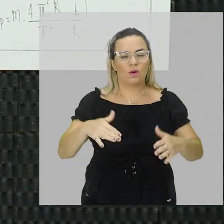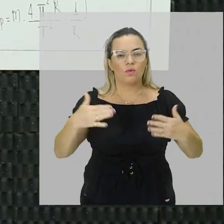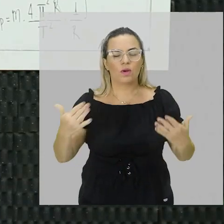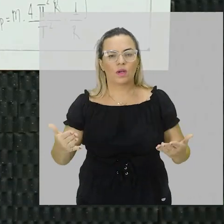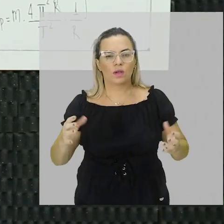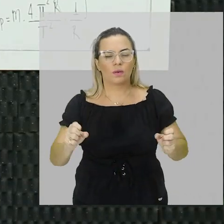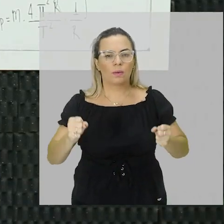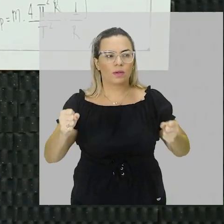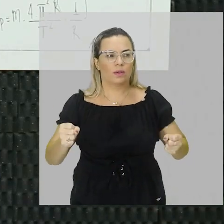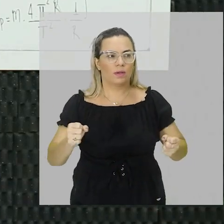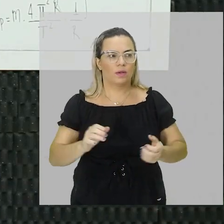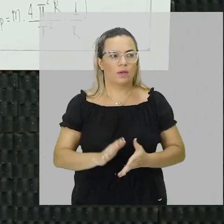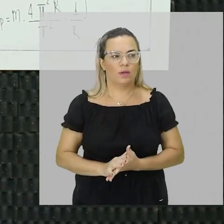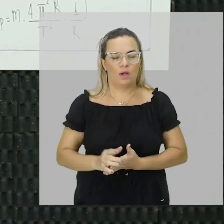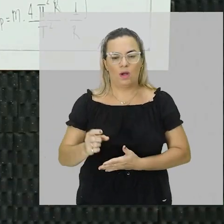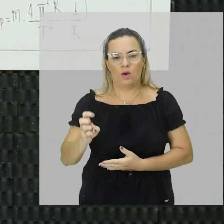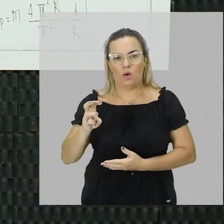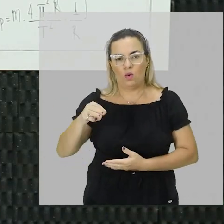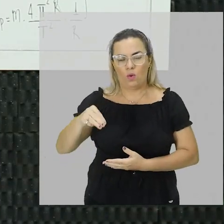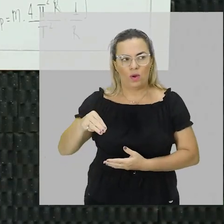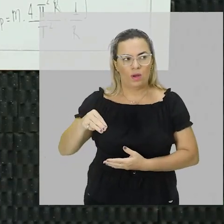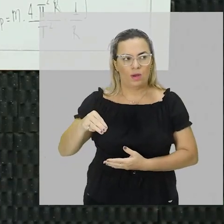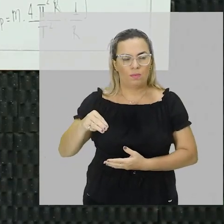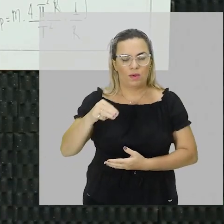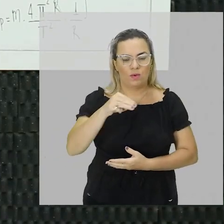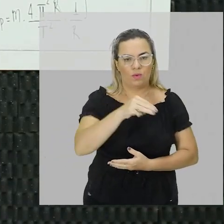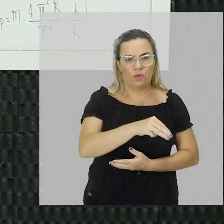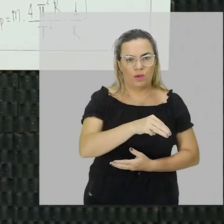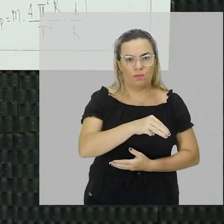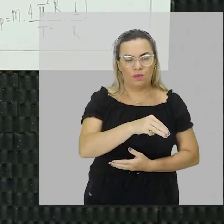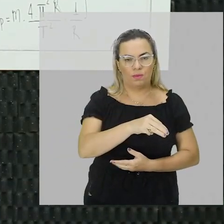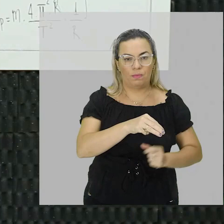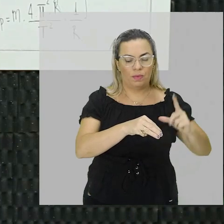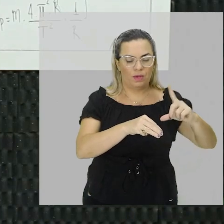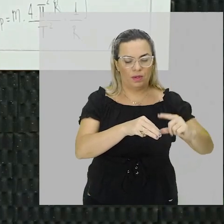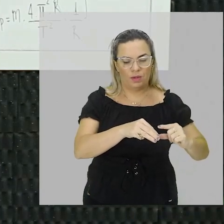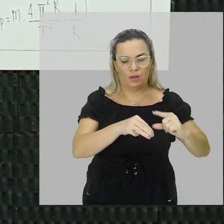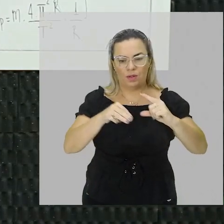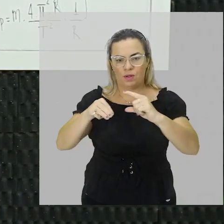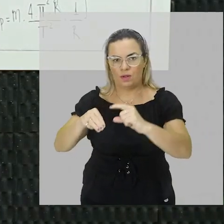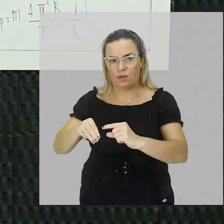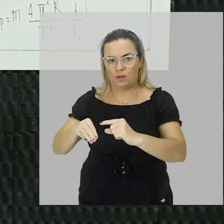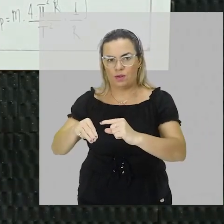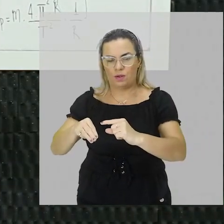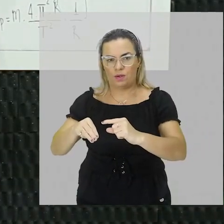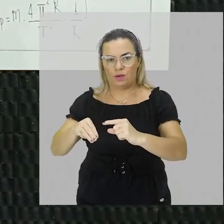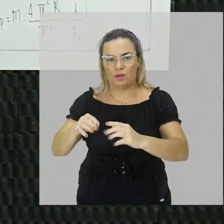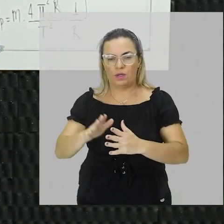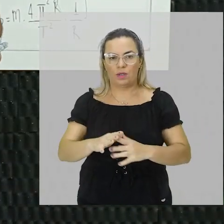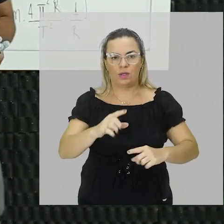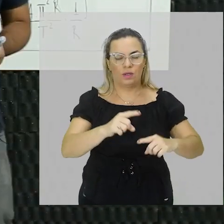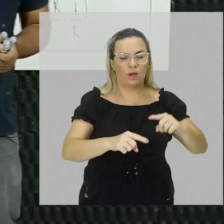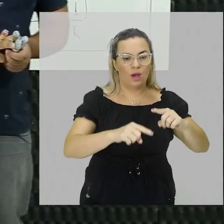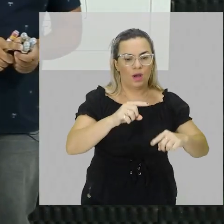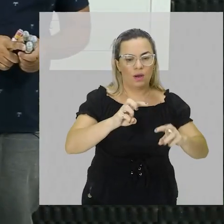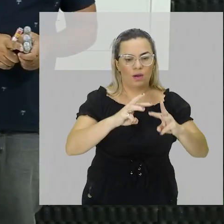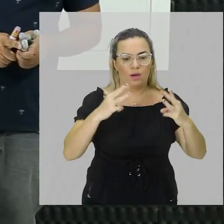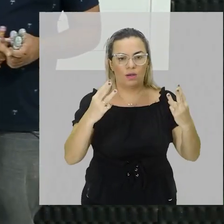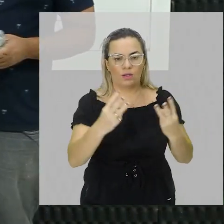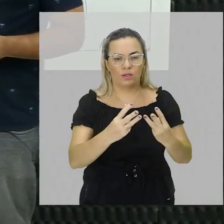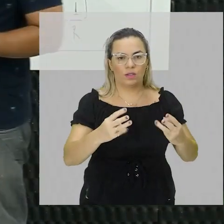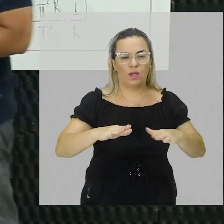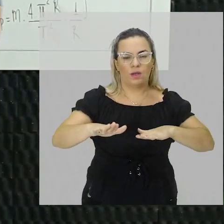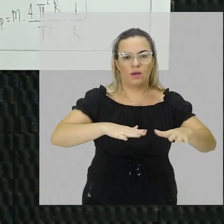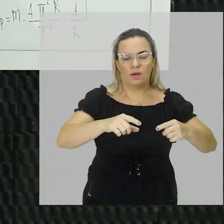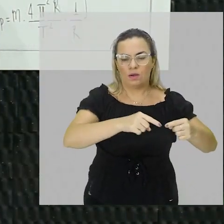massa do objeto que está ali em movimento circular em torno do buraco negro.